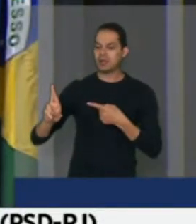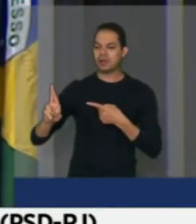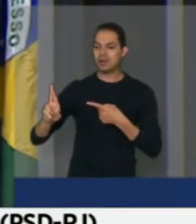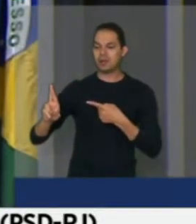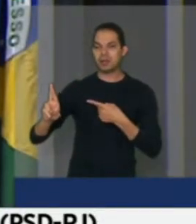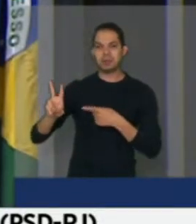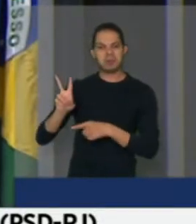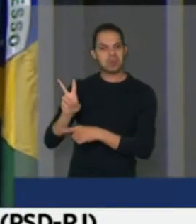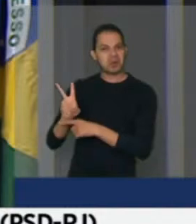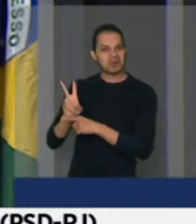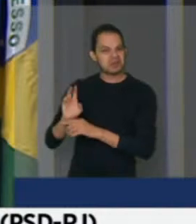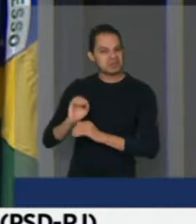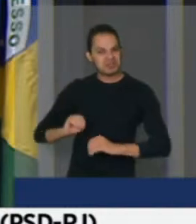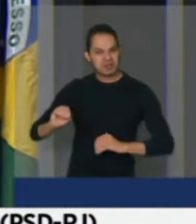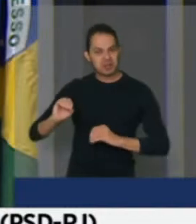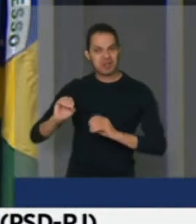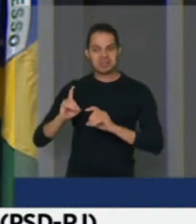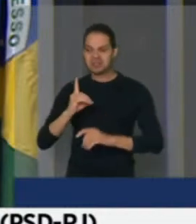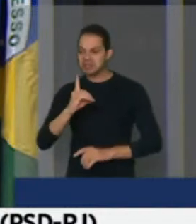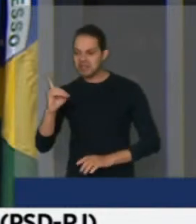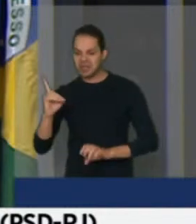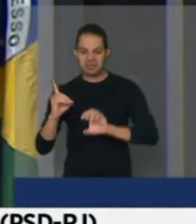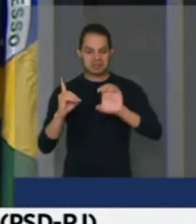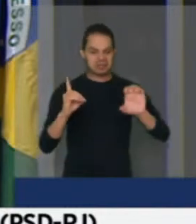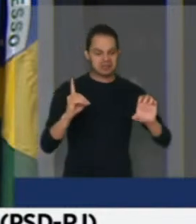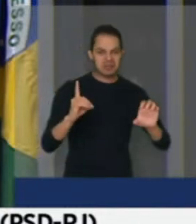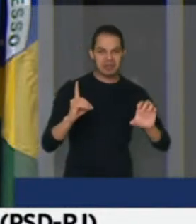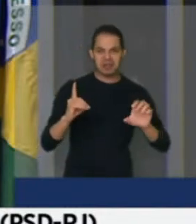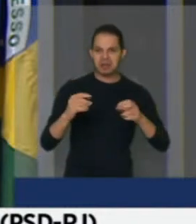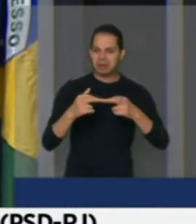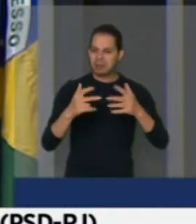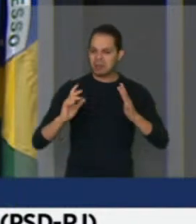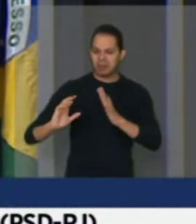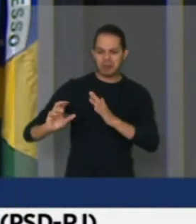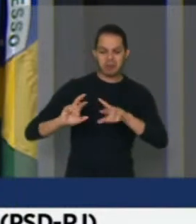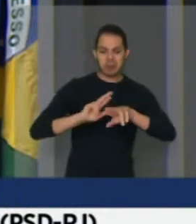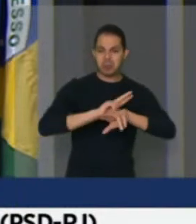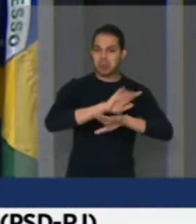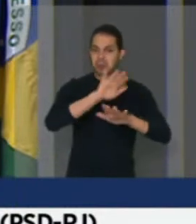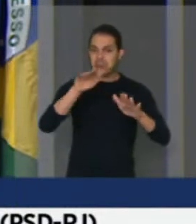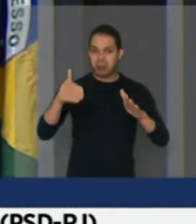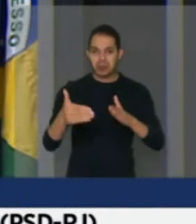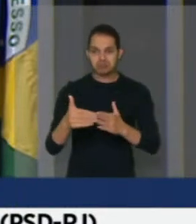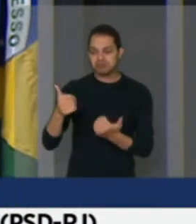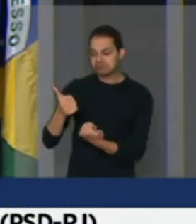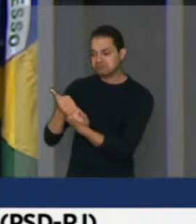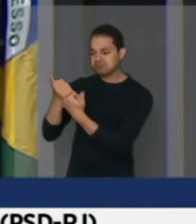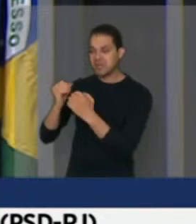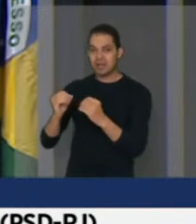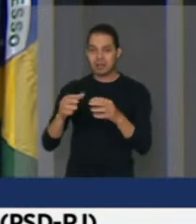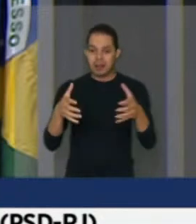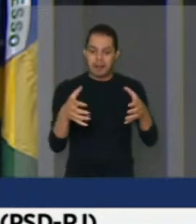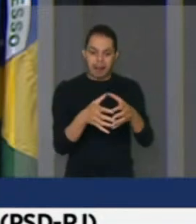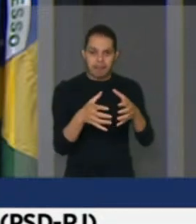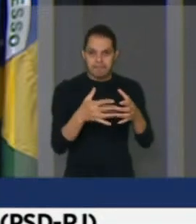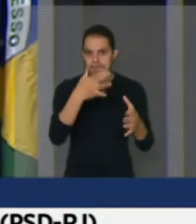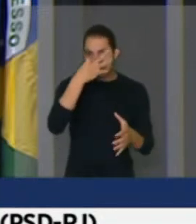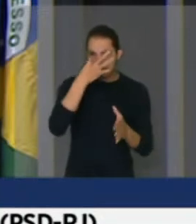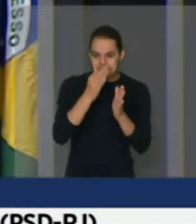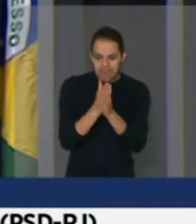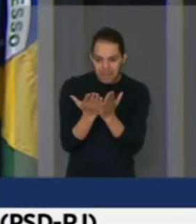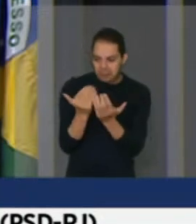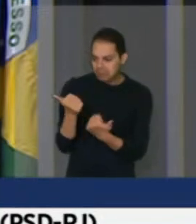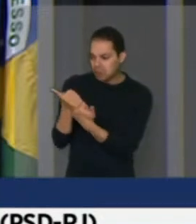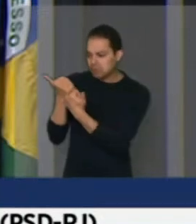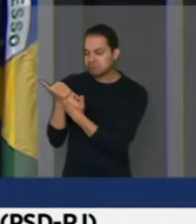proteção, não teve apoio nem da direita, nem da esquerda, nem de qualquer bancada, nem mesmo da evangélica. A